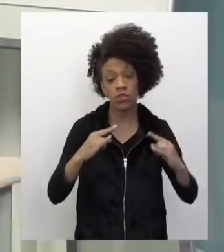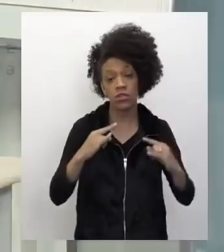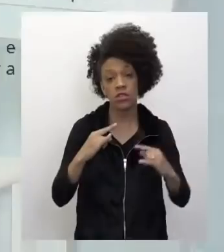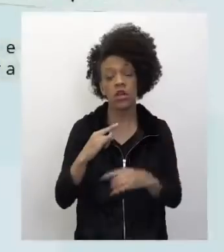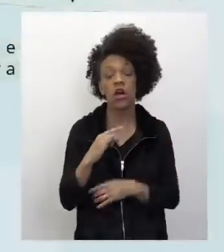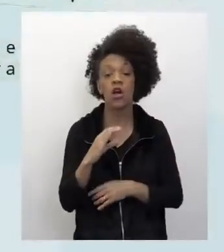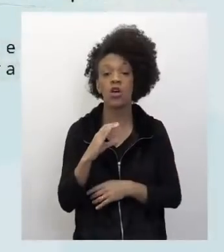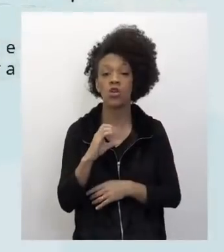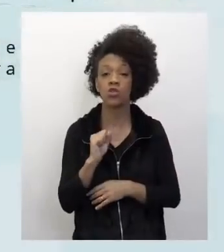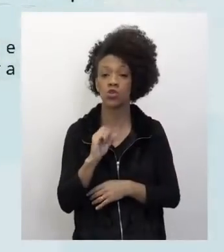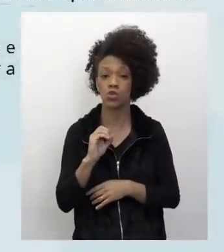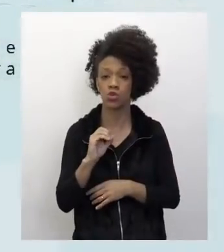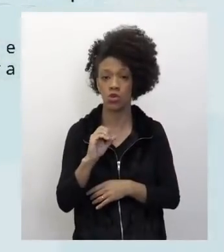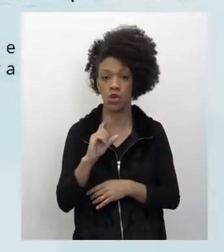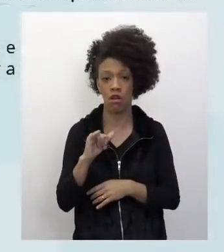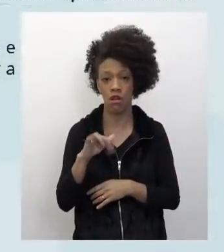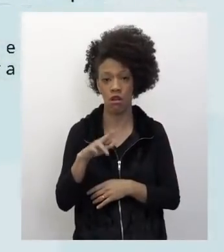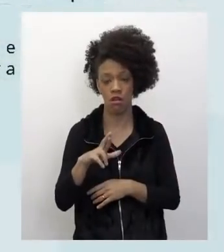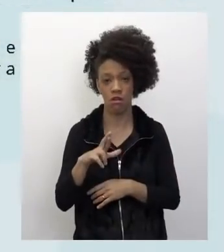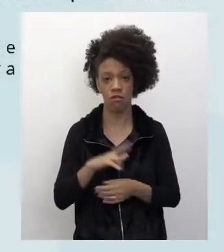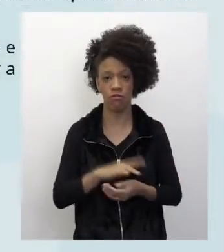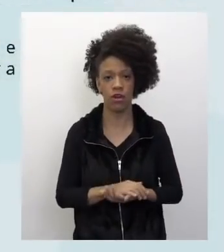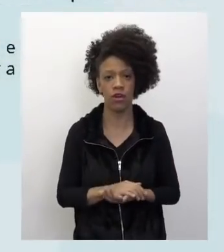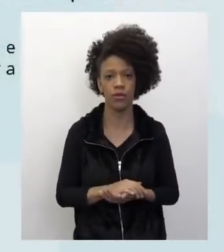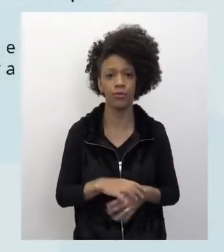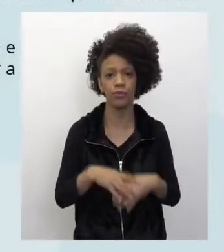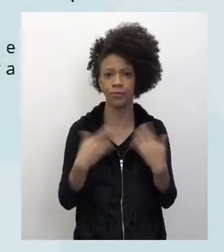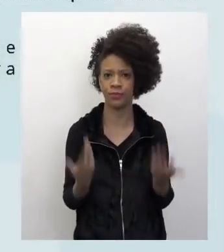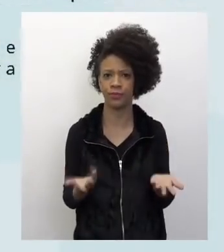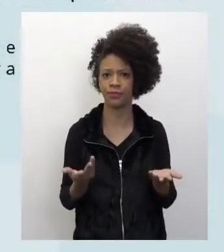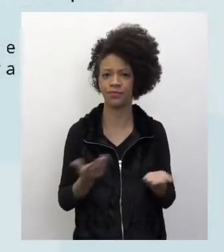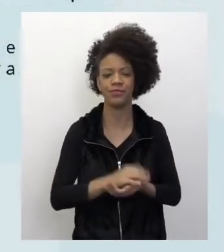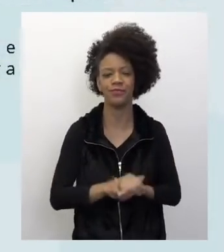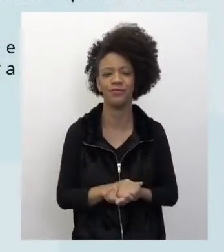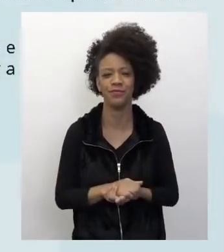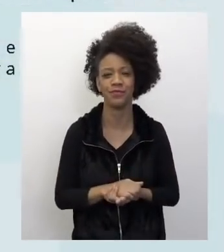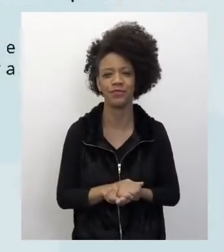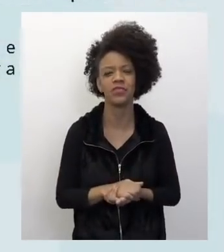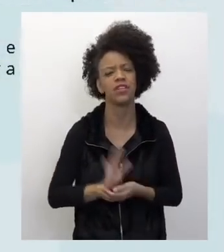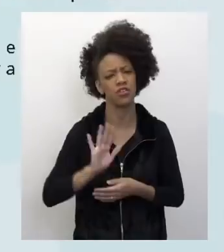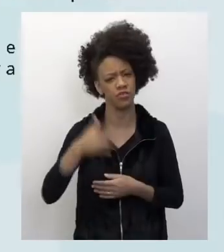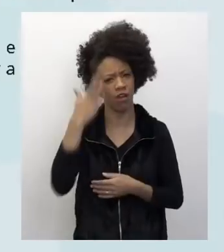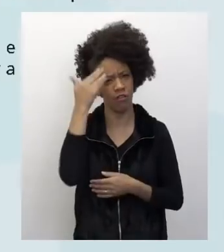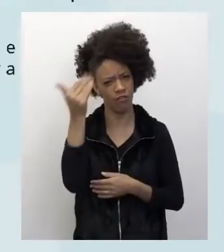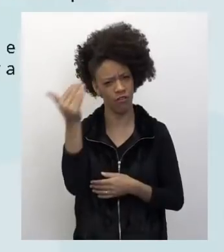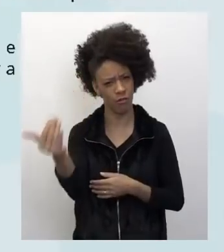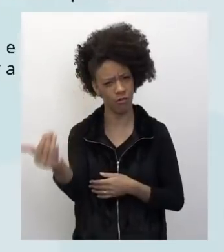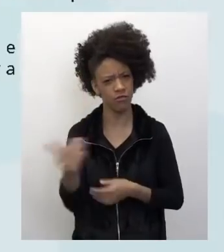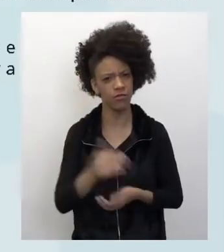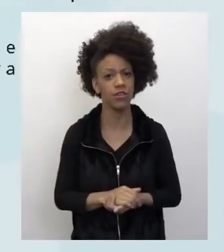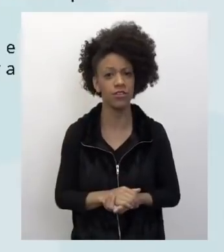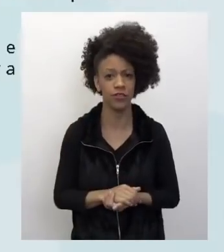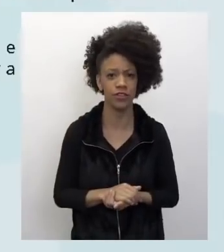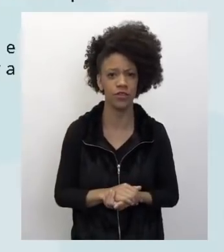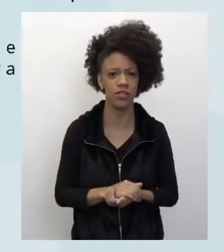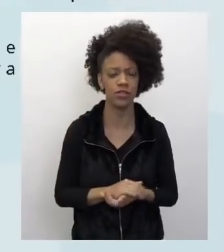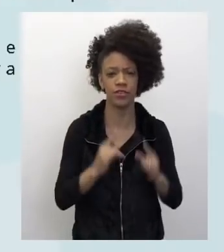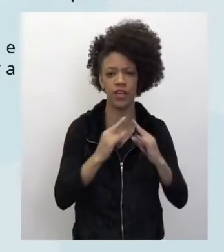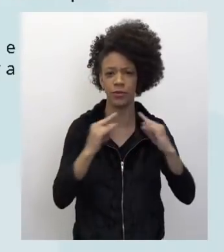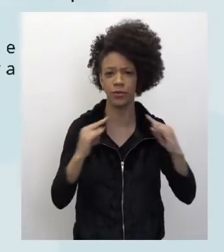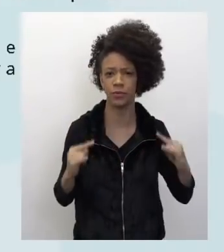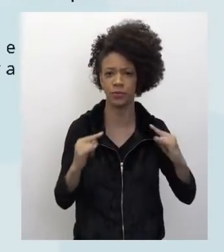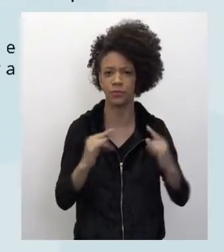um teatro internacional, com certeza muitos de vocês já devem ter ouvido falar, eles vêm para o Brasil todo ano, né, tirando nessa época